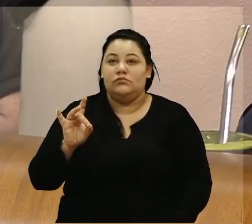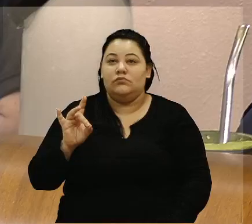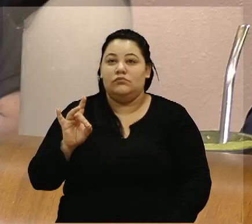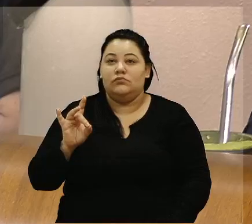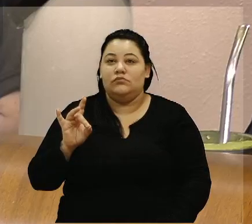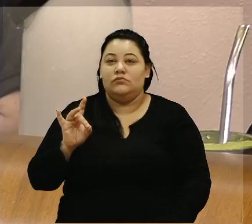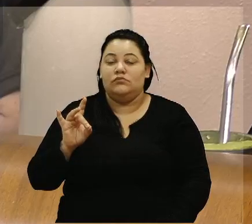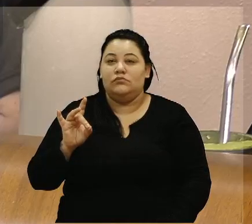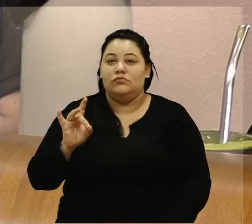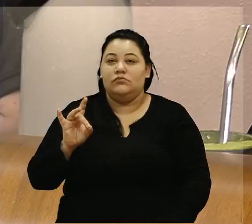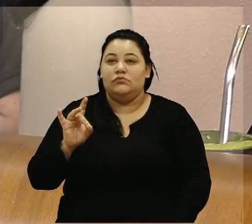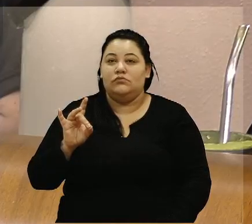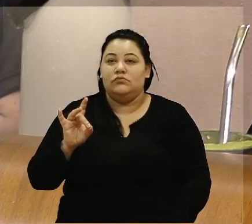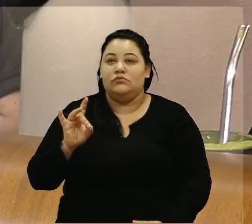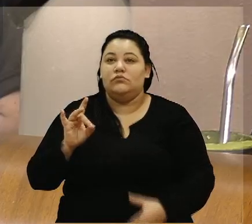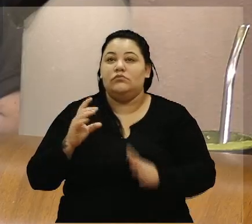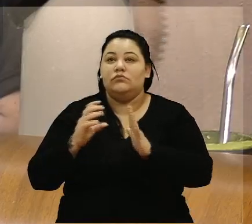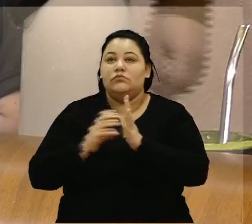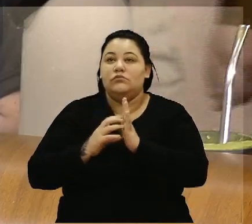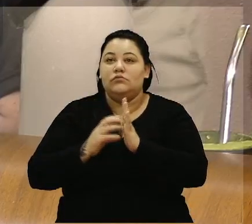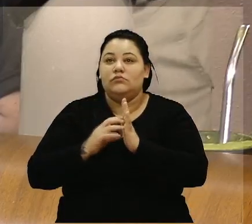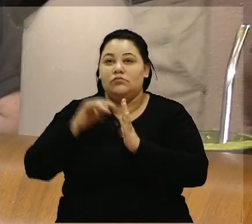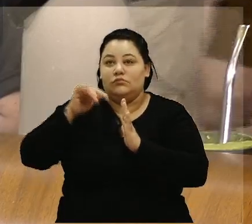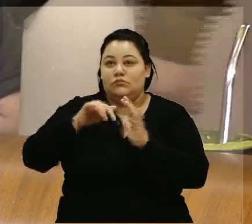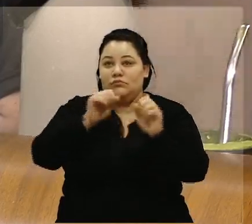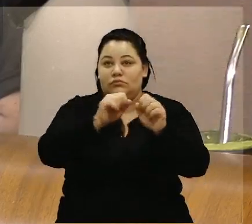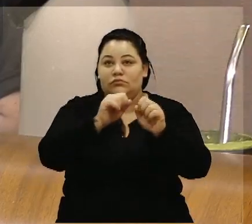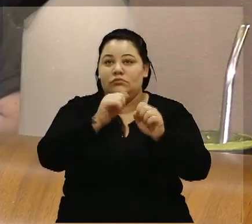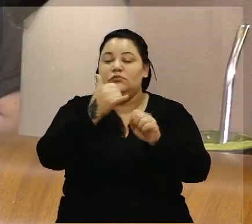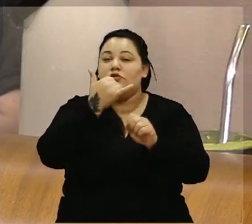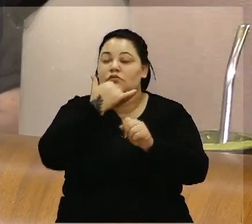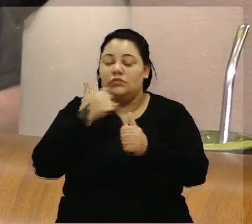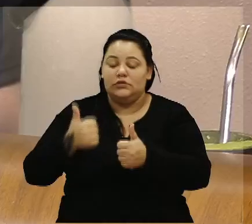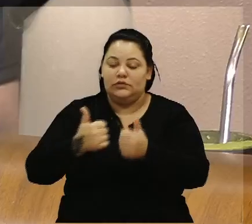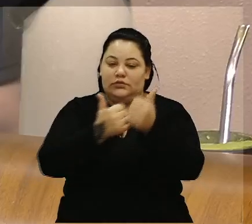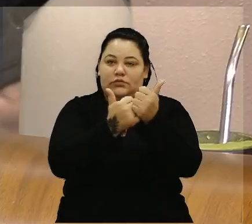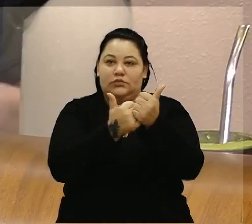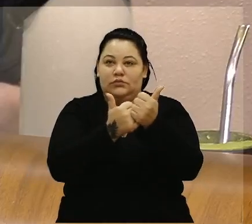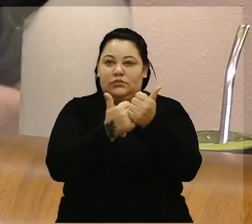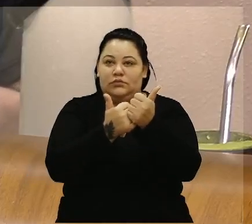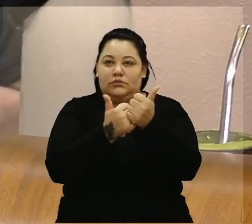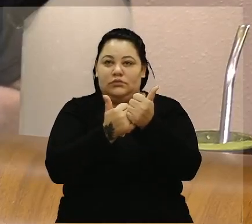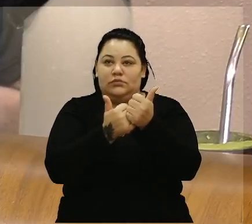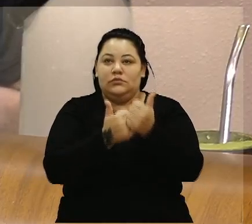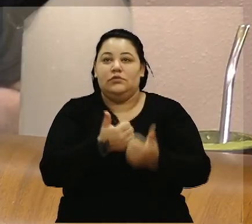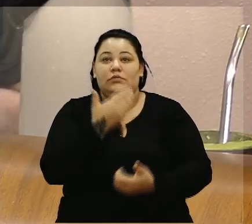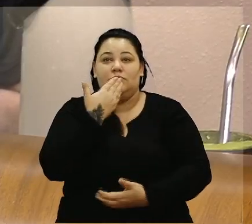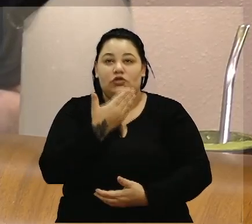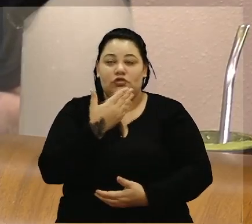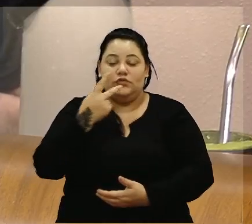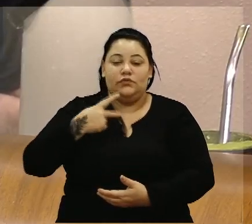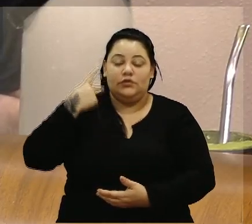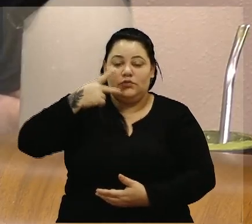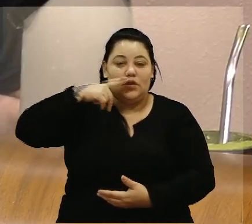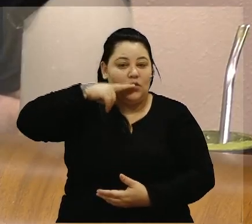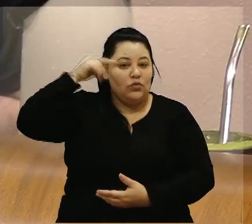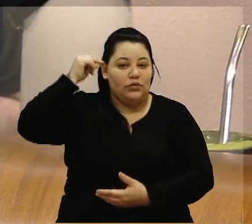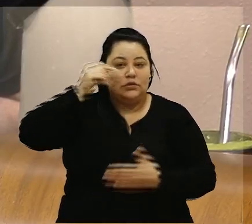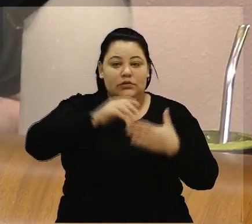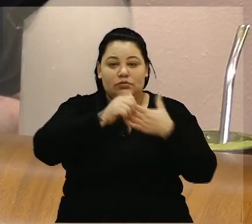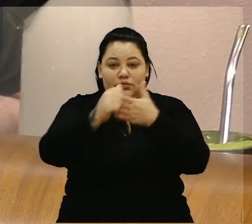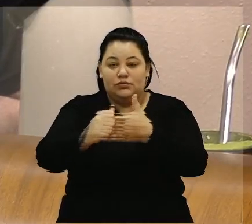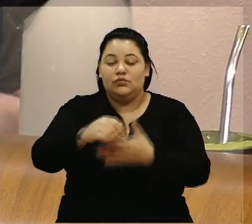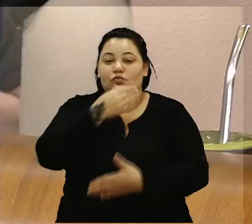aqui no plenário. Assessor. Solicito ao vereador Aldonei Machado que acompanhe o